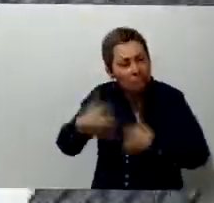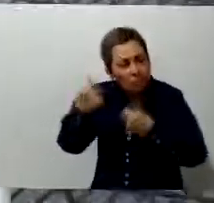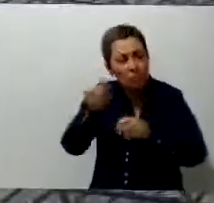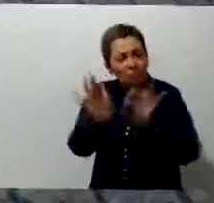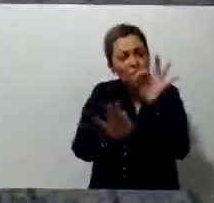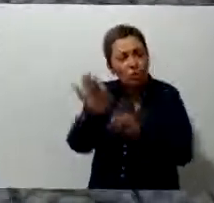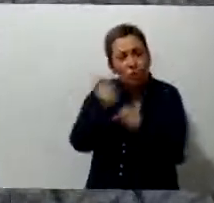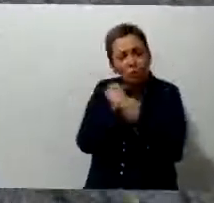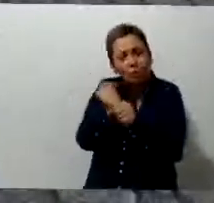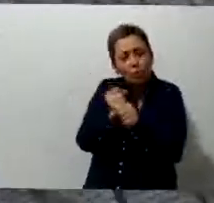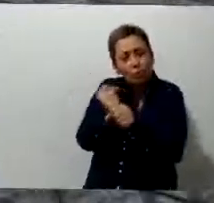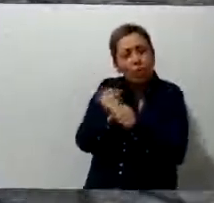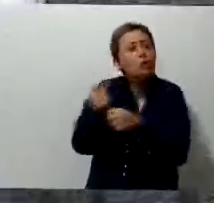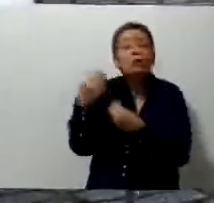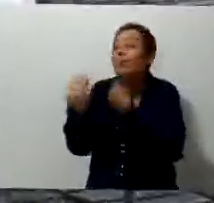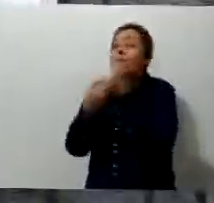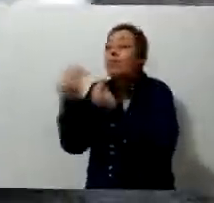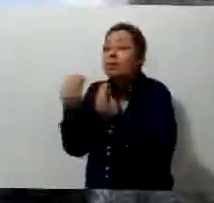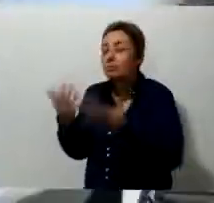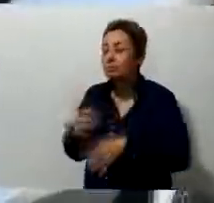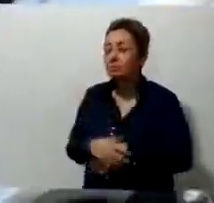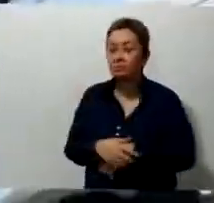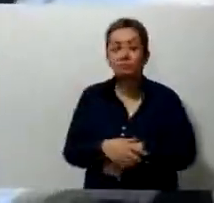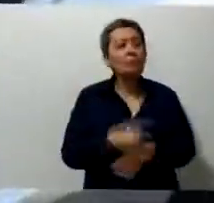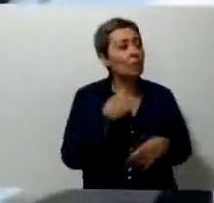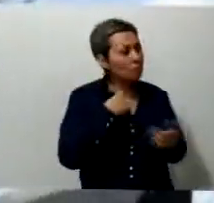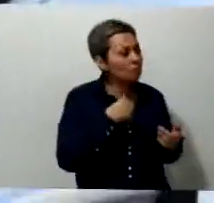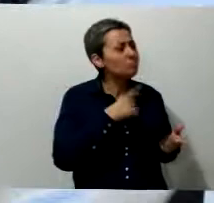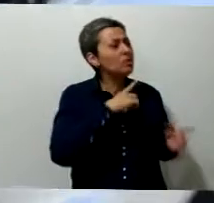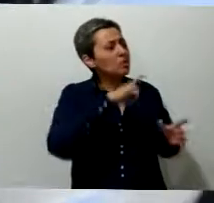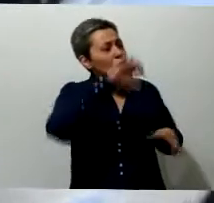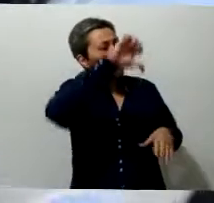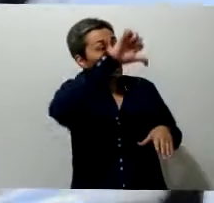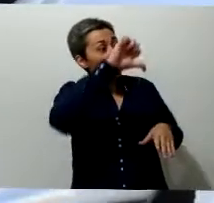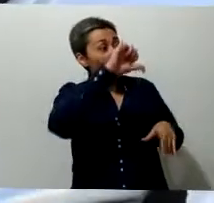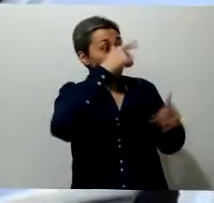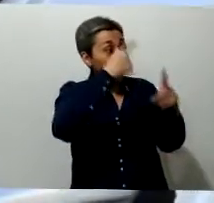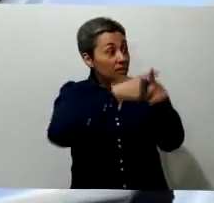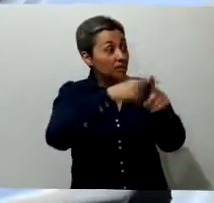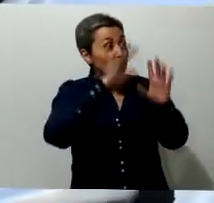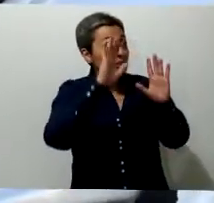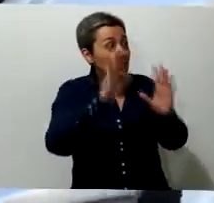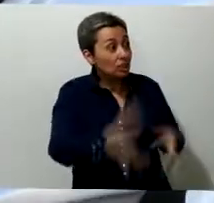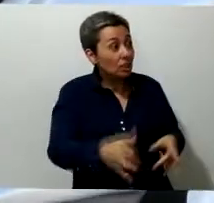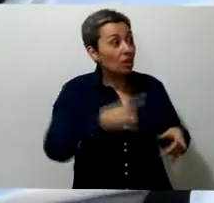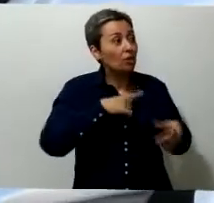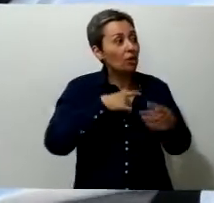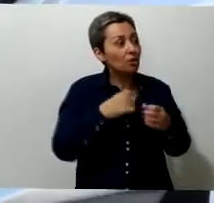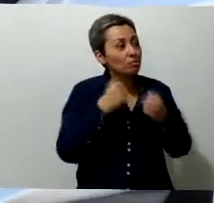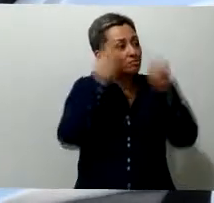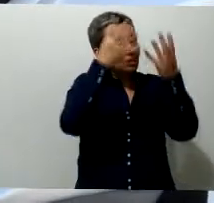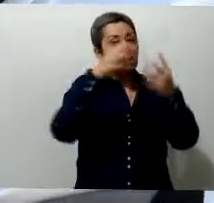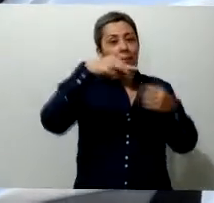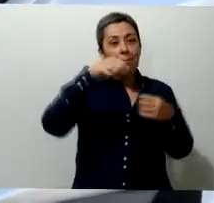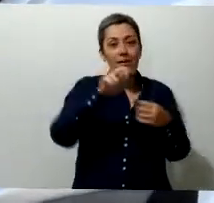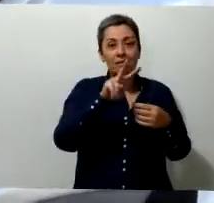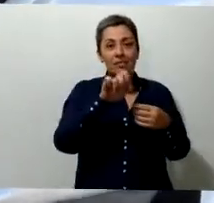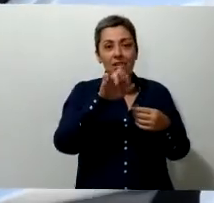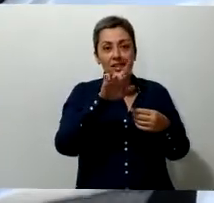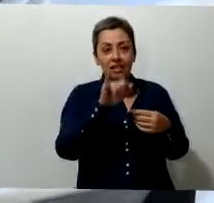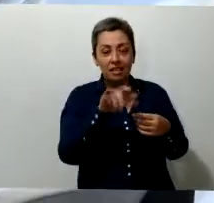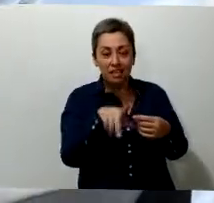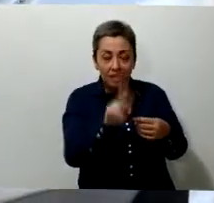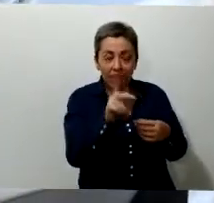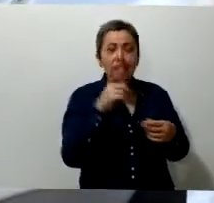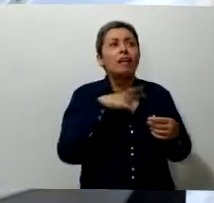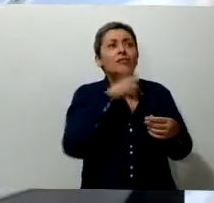esse evento há muitos anos. Ô Marcão, como é que é essa história aí? Nós estamos aí já no nono, né? Agora nós vamos homenagear o Maverick, mas não é só de Maverick,